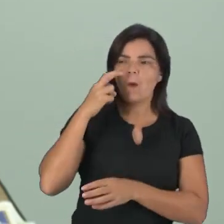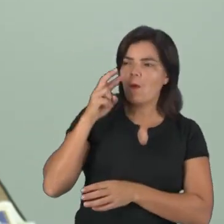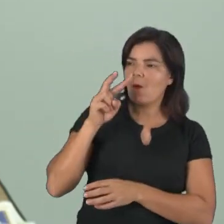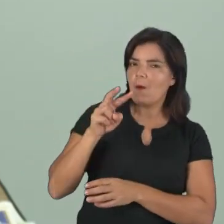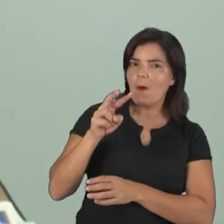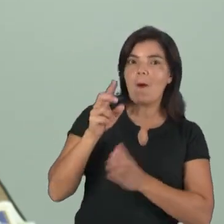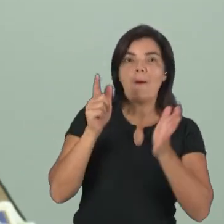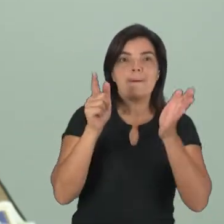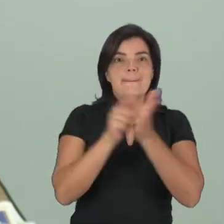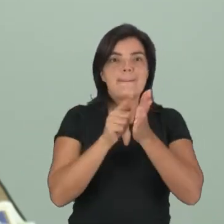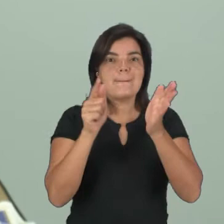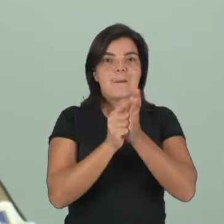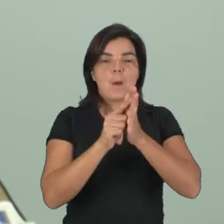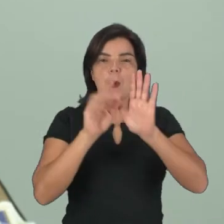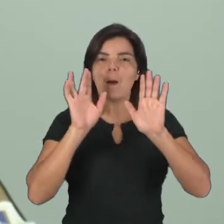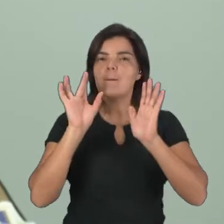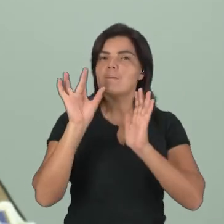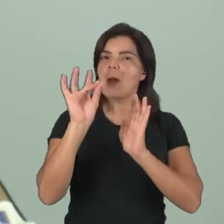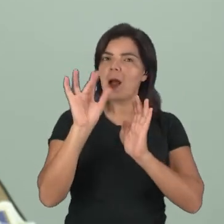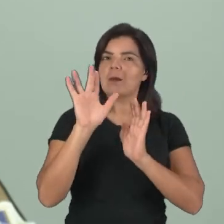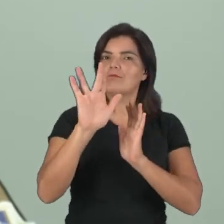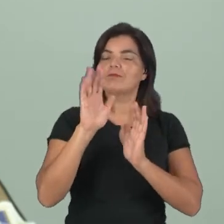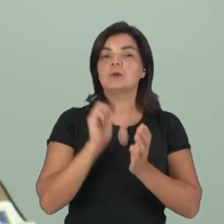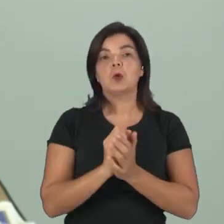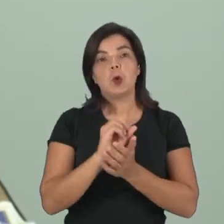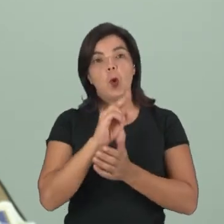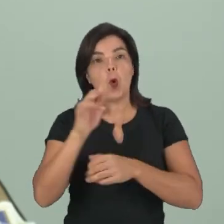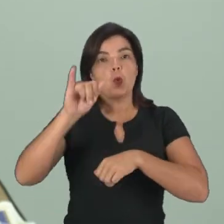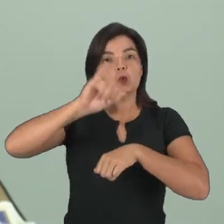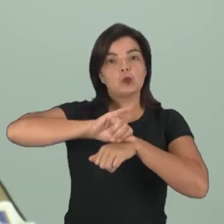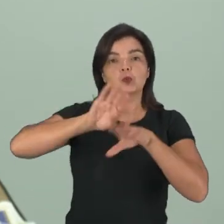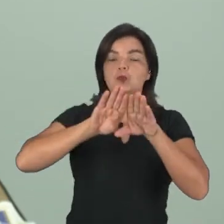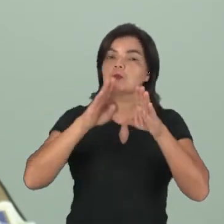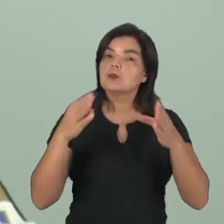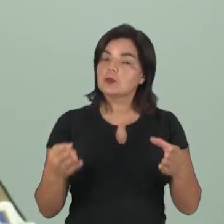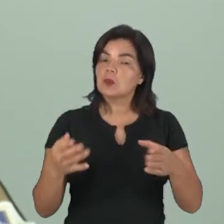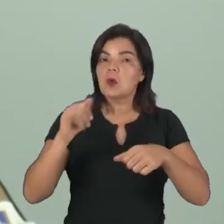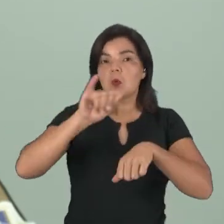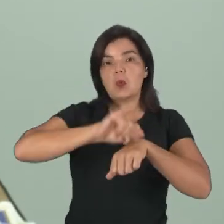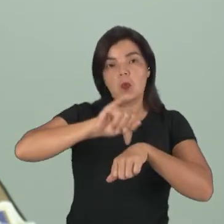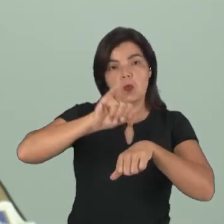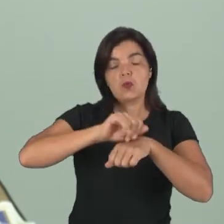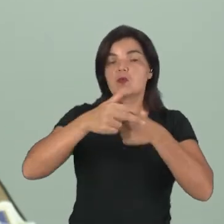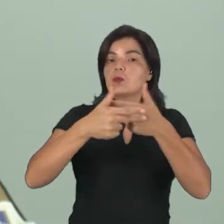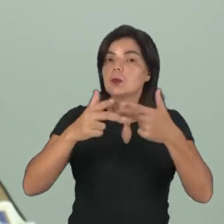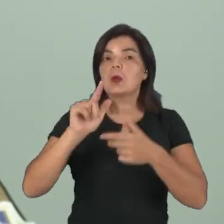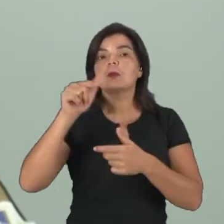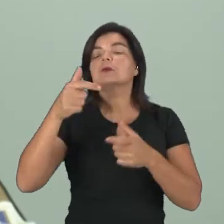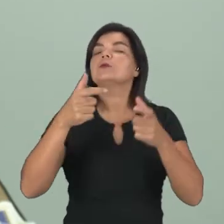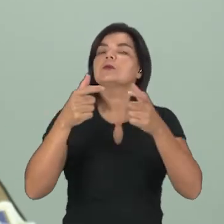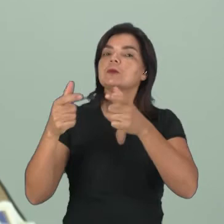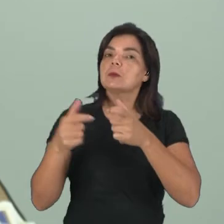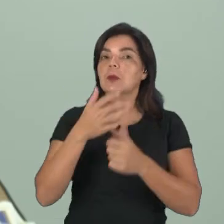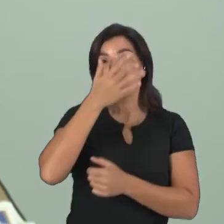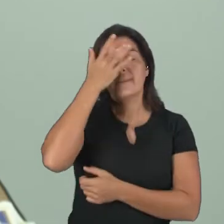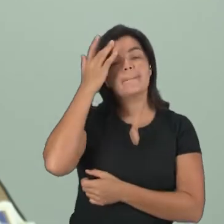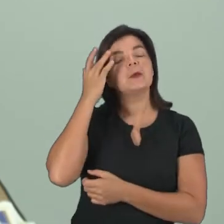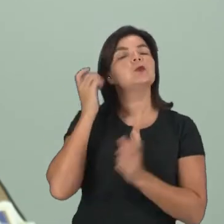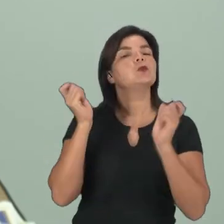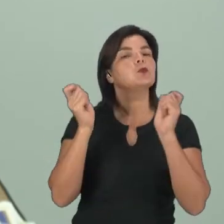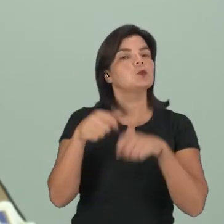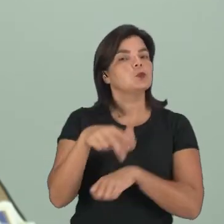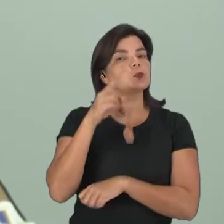logo vamos ver aquele bilhete na geladeira em cima da mesa ou em cima de uma cômoda ou em outro lugar que a